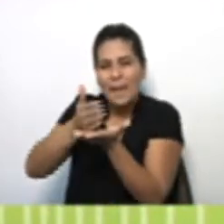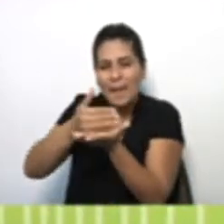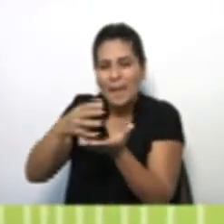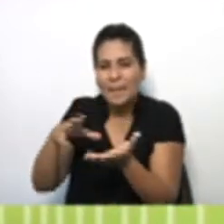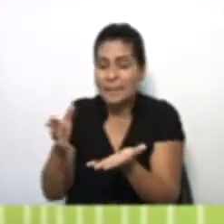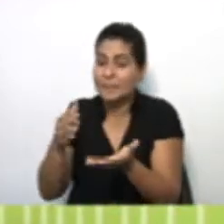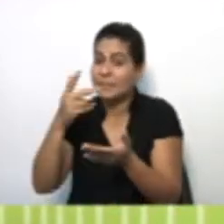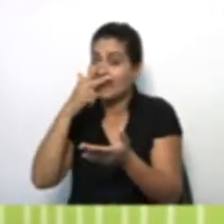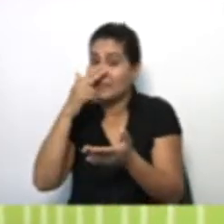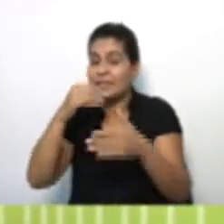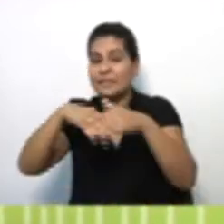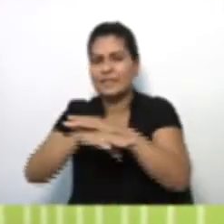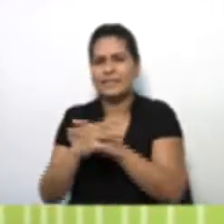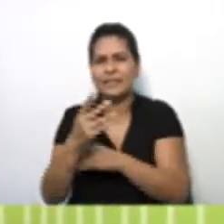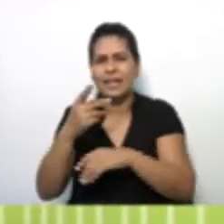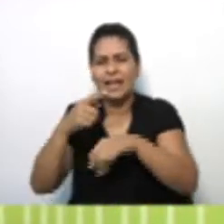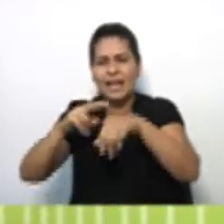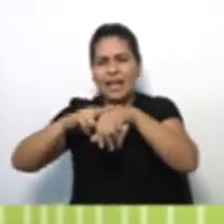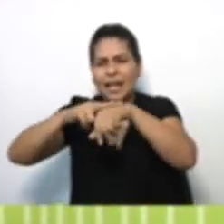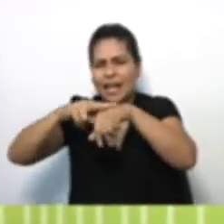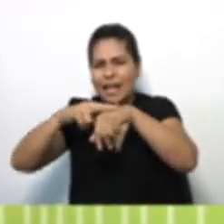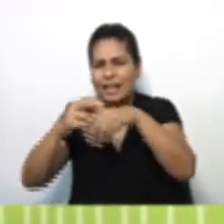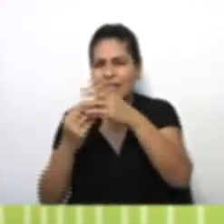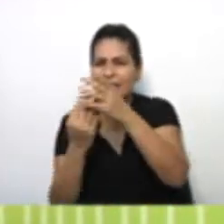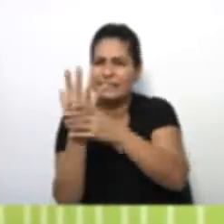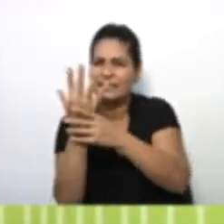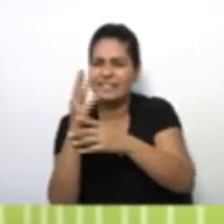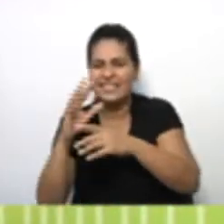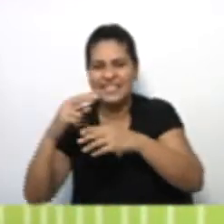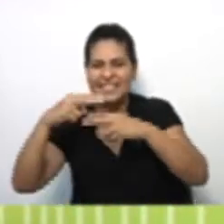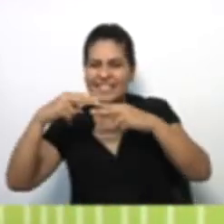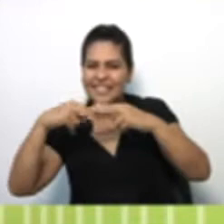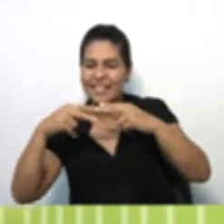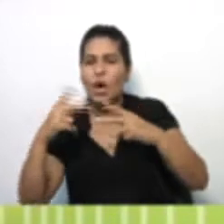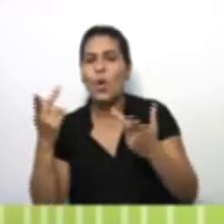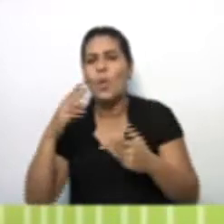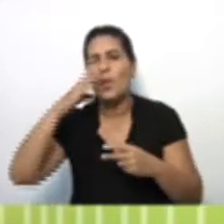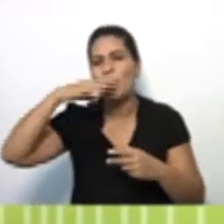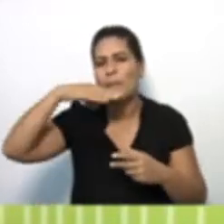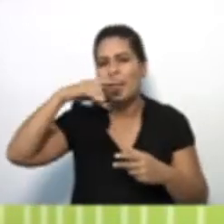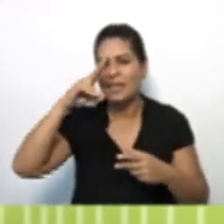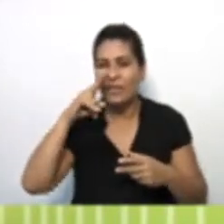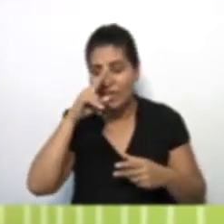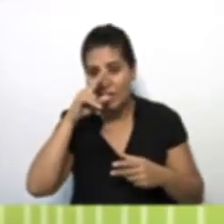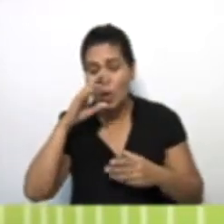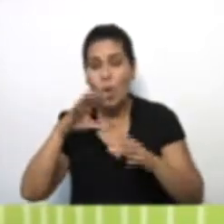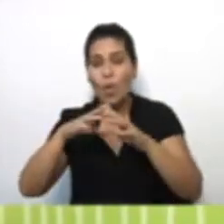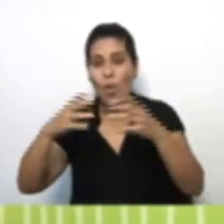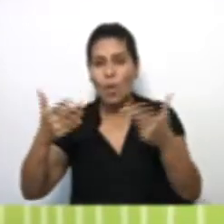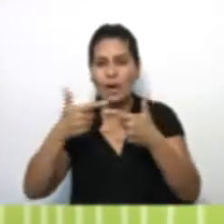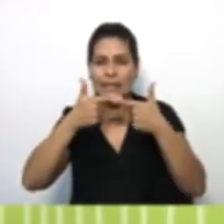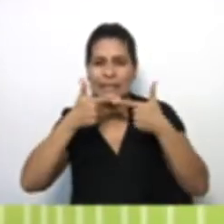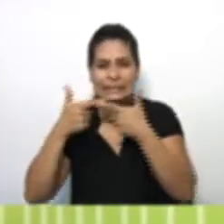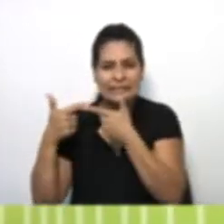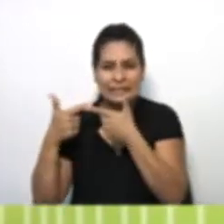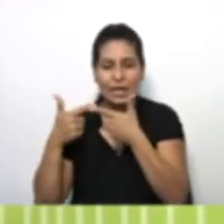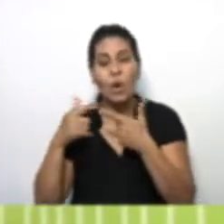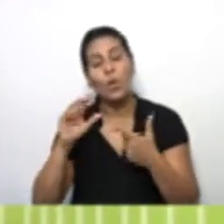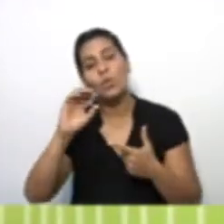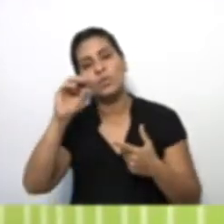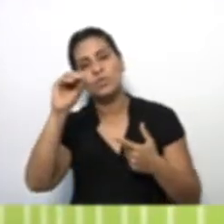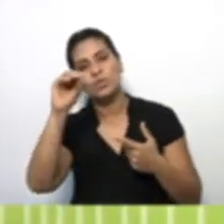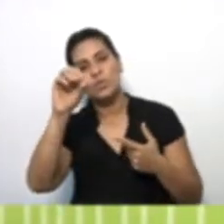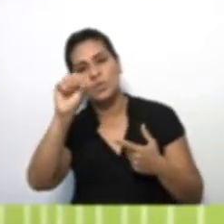para plantar um cheiro verde, será que eu preciso de muita chuva? Né? Pimentão, a melancia, vou implantar